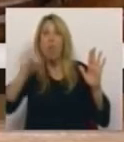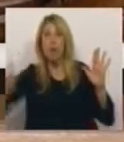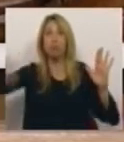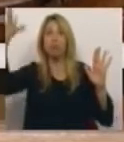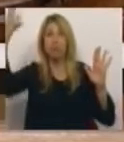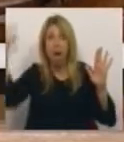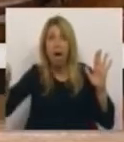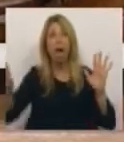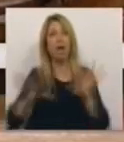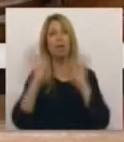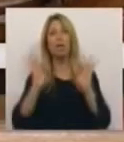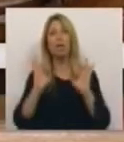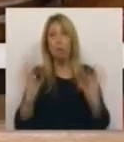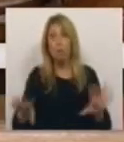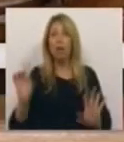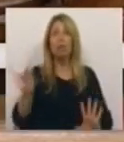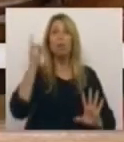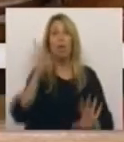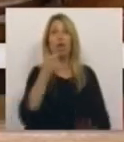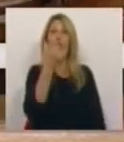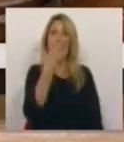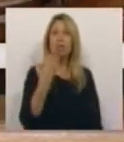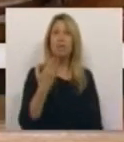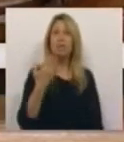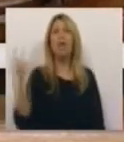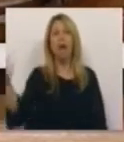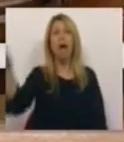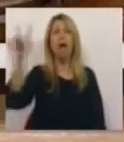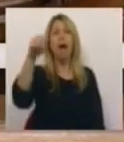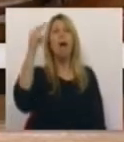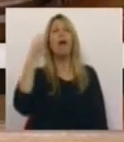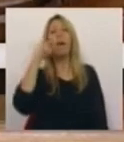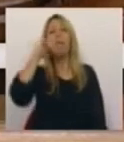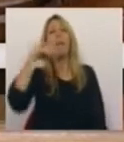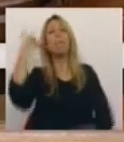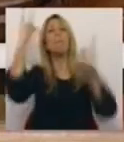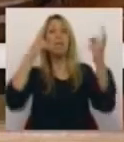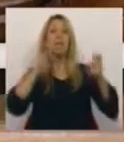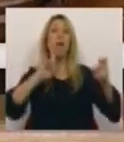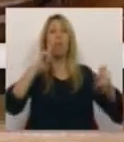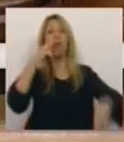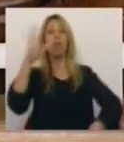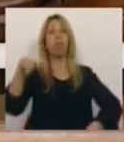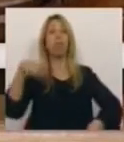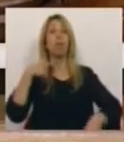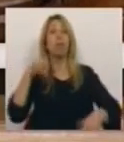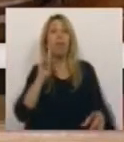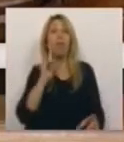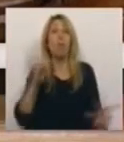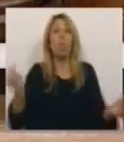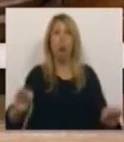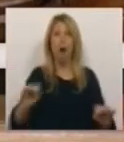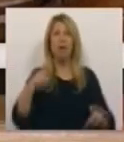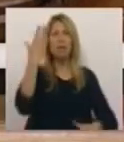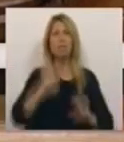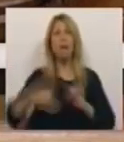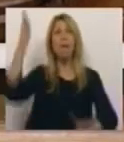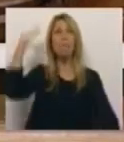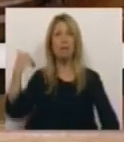em 2017, ainda há quem entenda que as mulheres são seres menores e ainda na semana passada, um eurodeputado